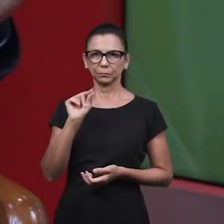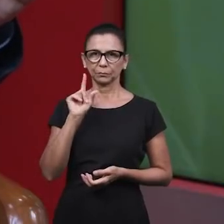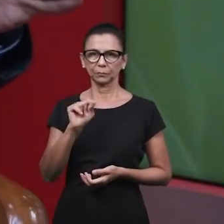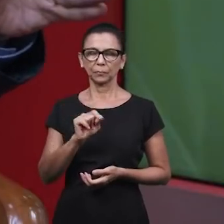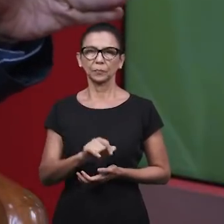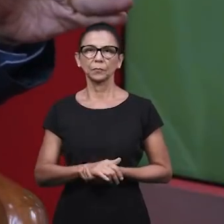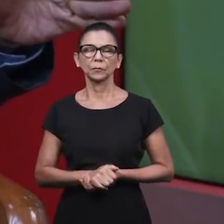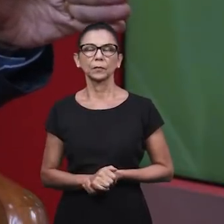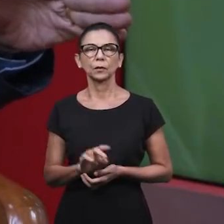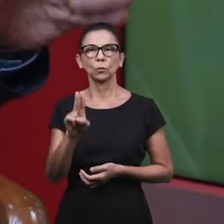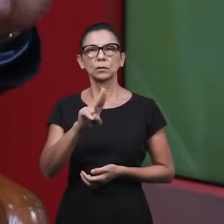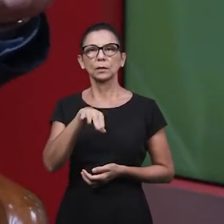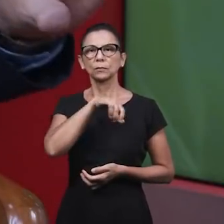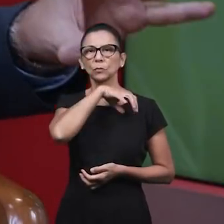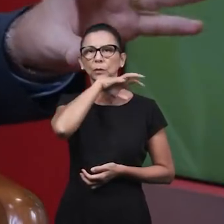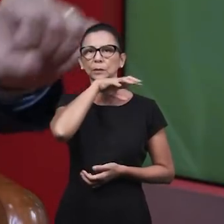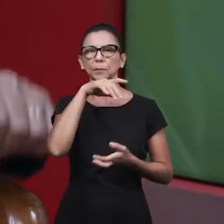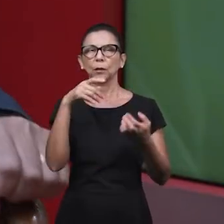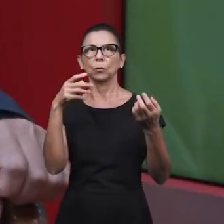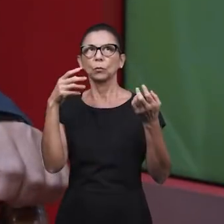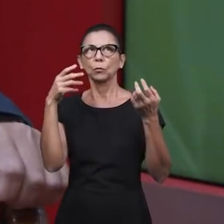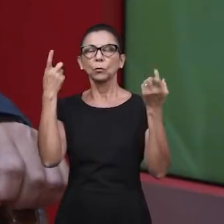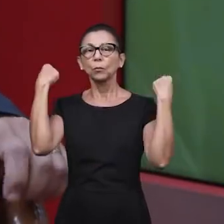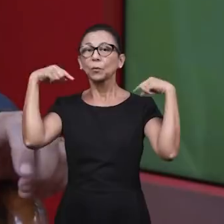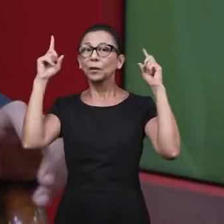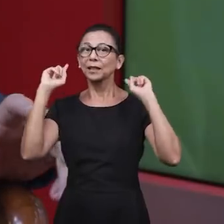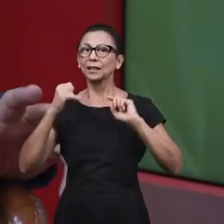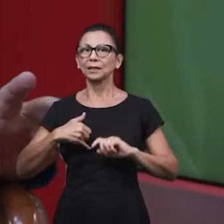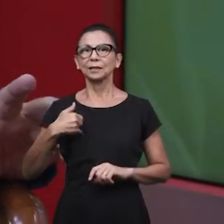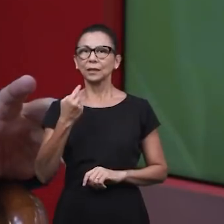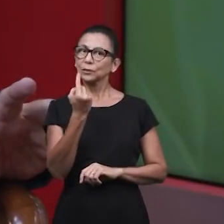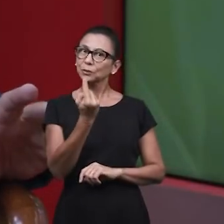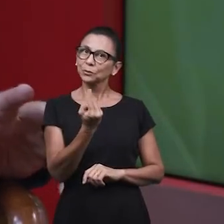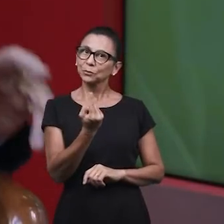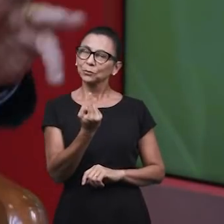de prescrições para o cordeiro. Ele tinha que ser de 1 ano, não podia ter